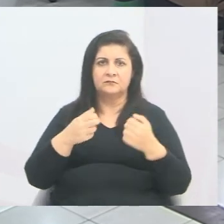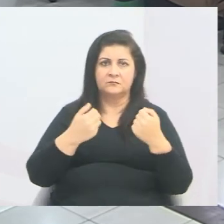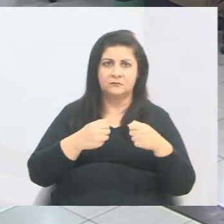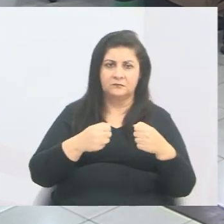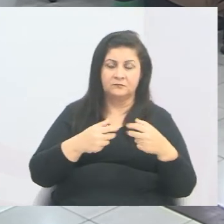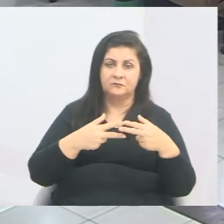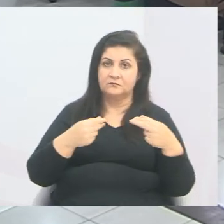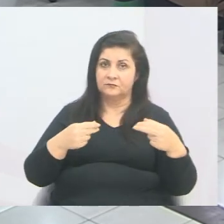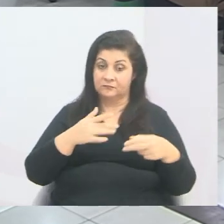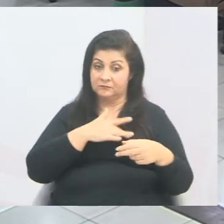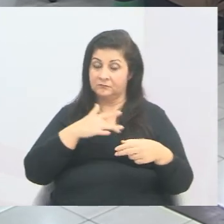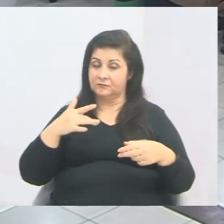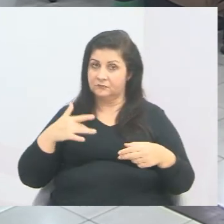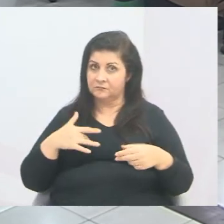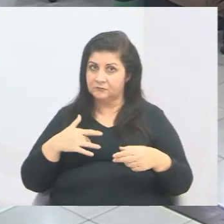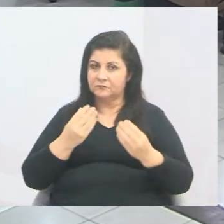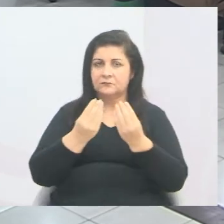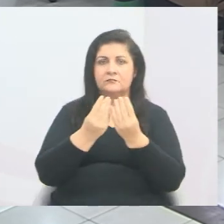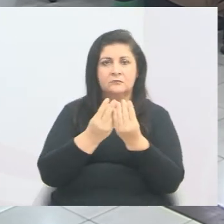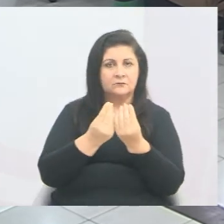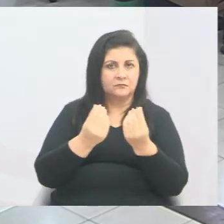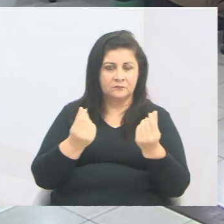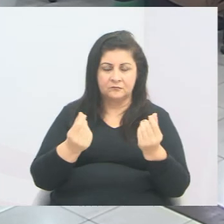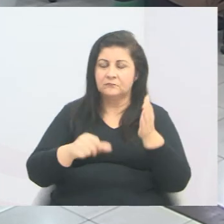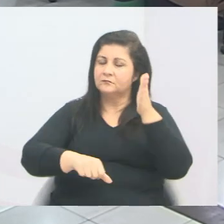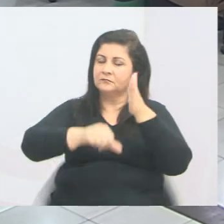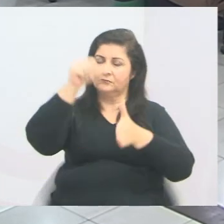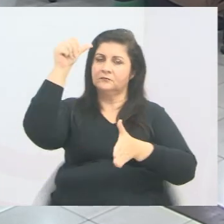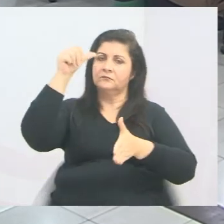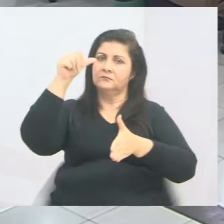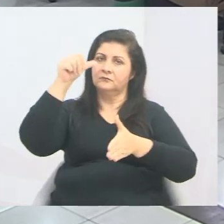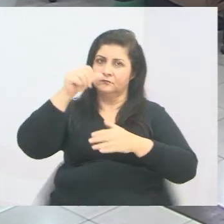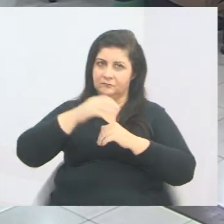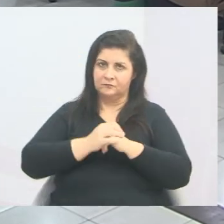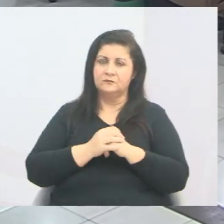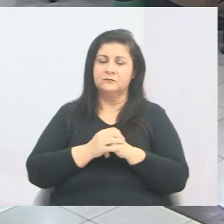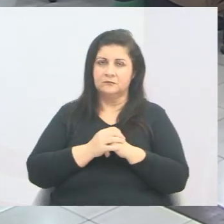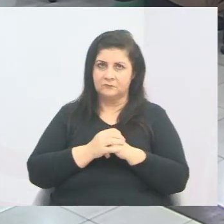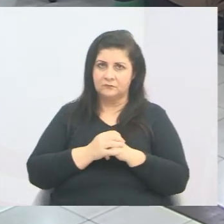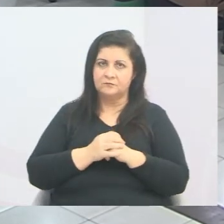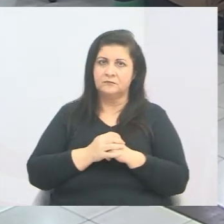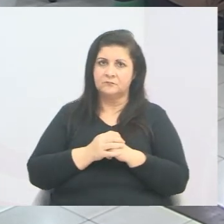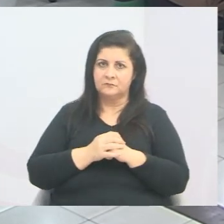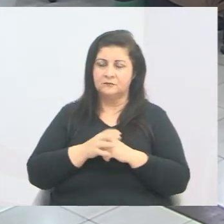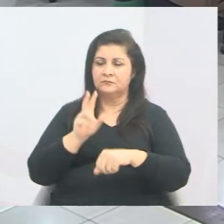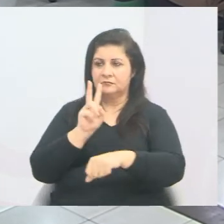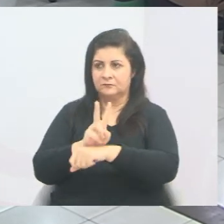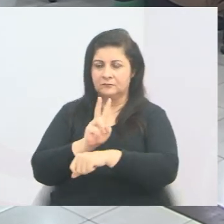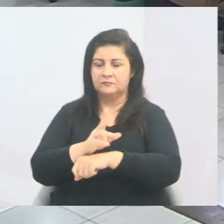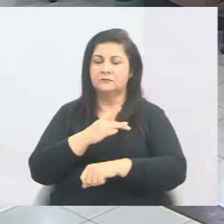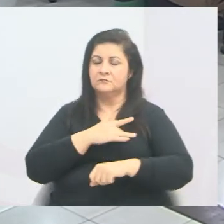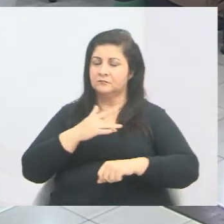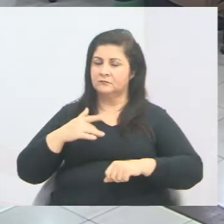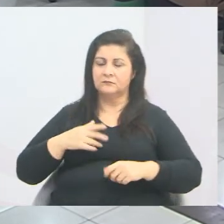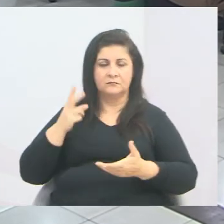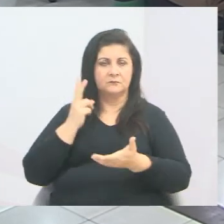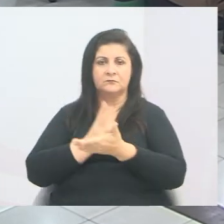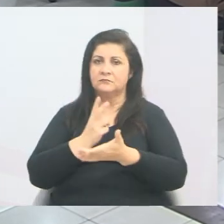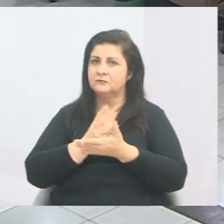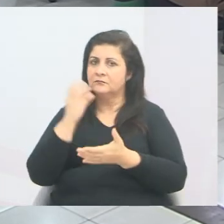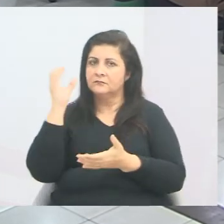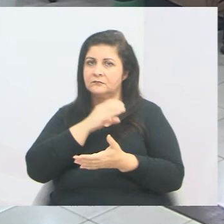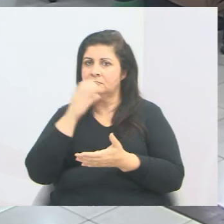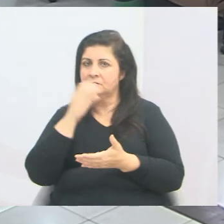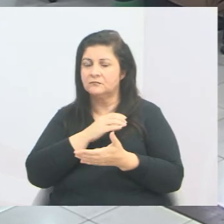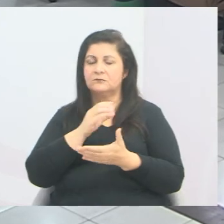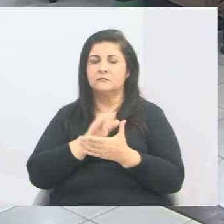mais na saúde, e a sensibilidade ela ocorre em primeiro lugar. Os aportes que são necessários são feitos de uma forma imediata,